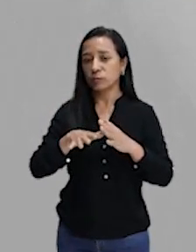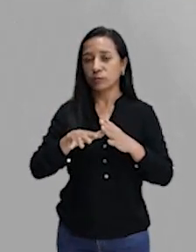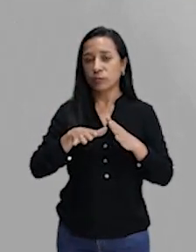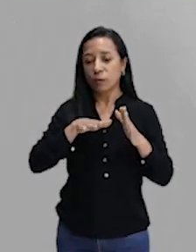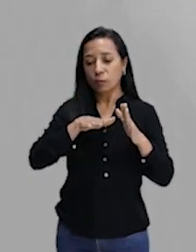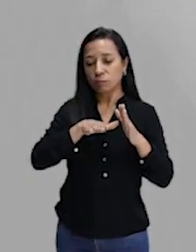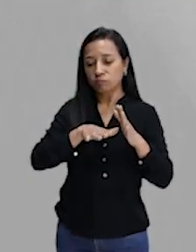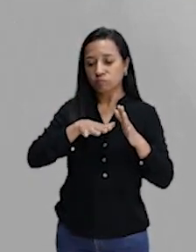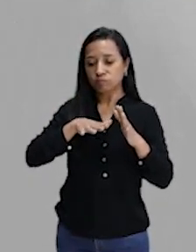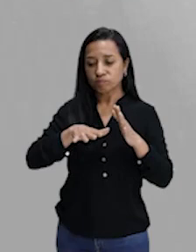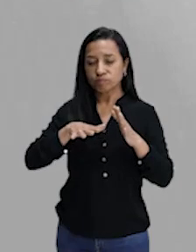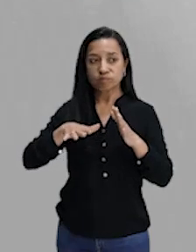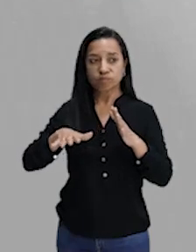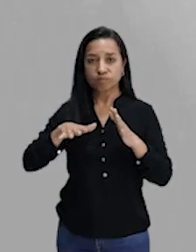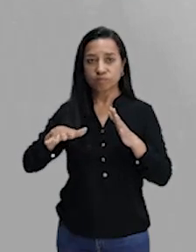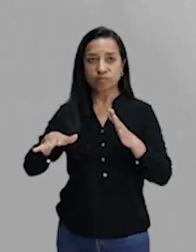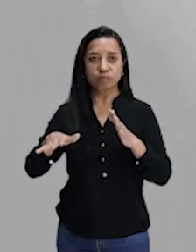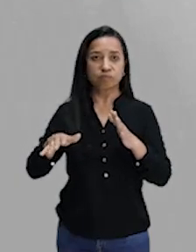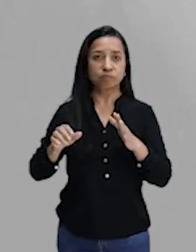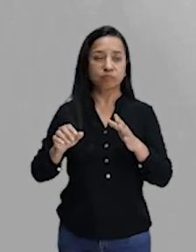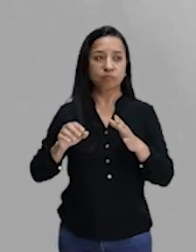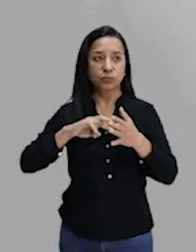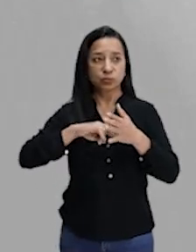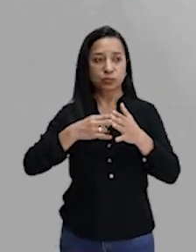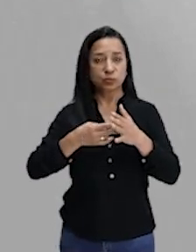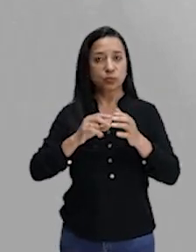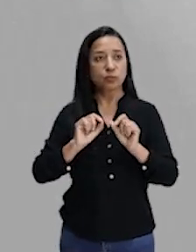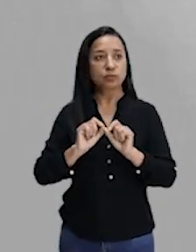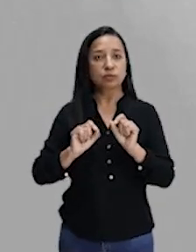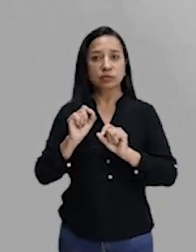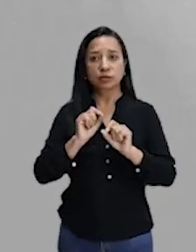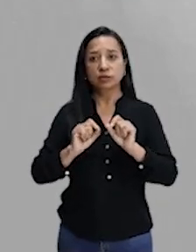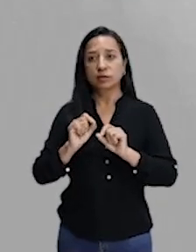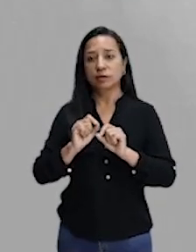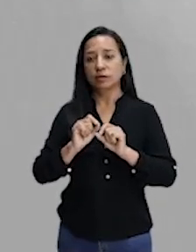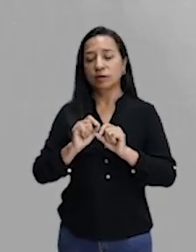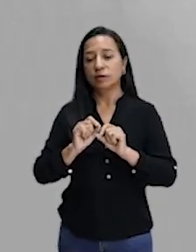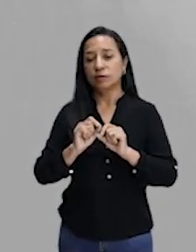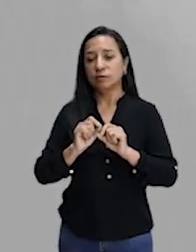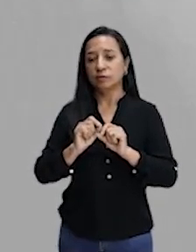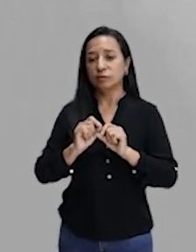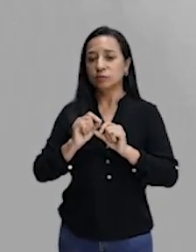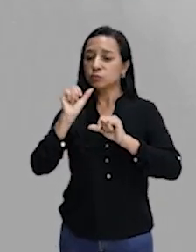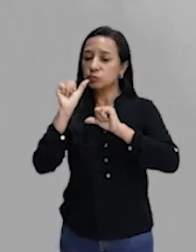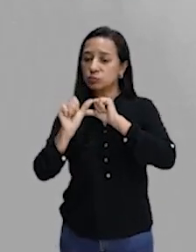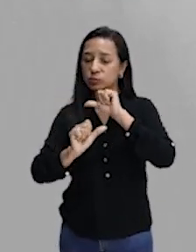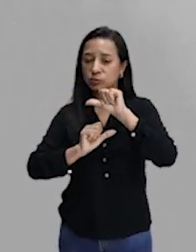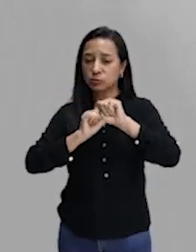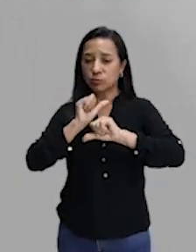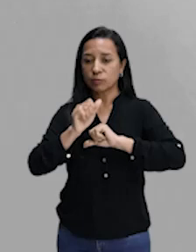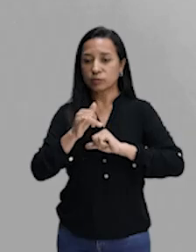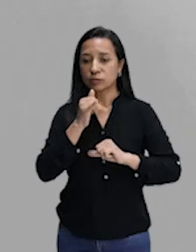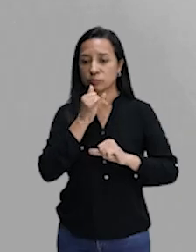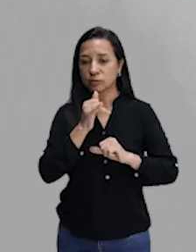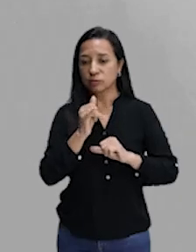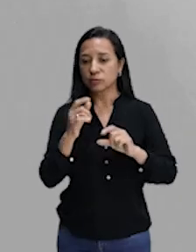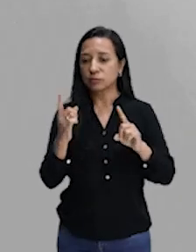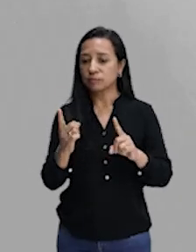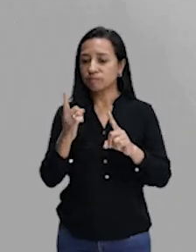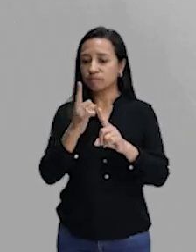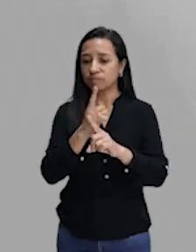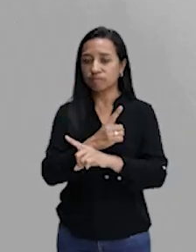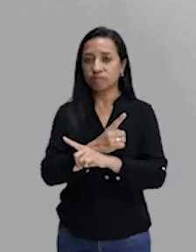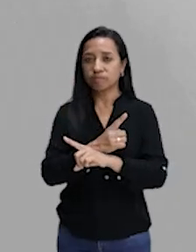desses elétrons para um lado é justamente o nascimento da corrente elétrica no sentido oposto